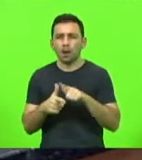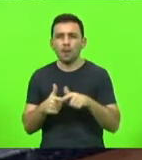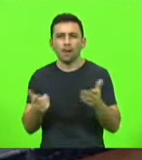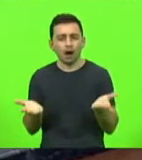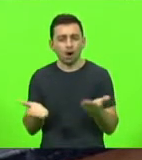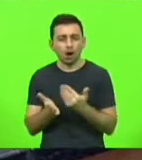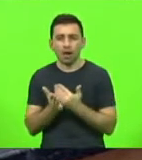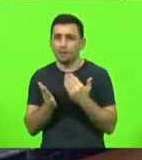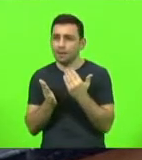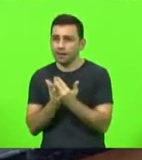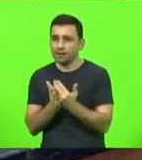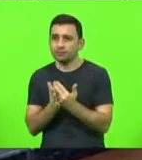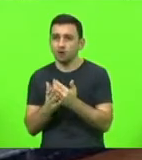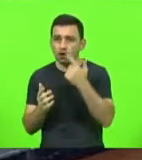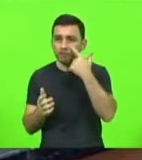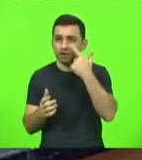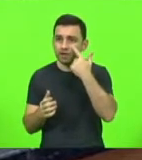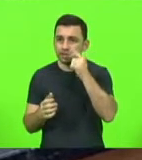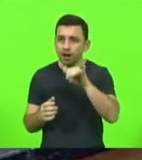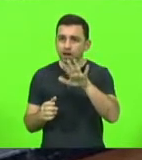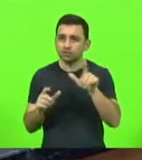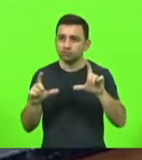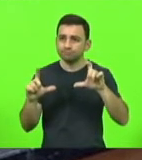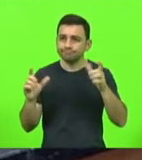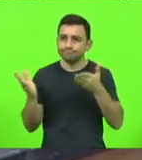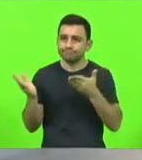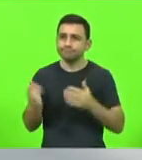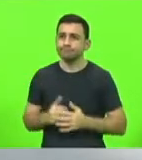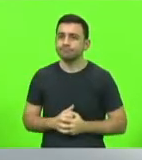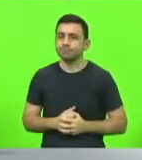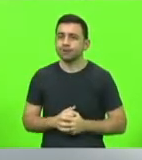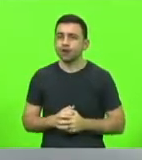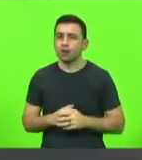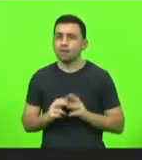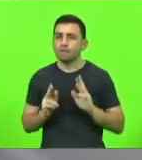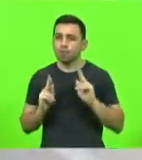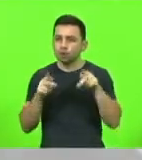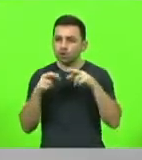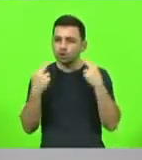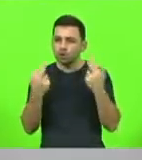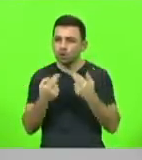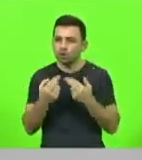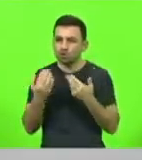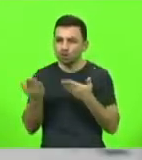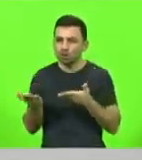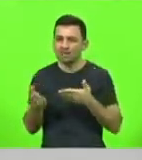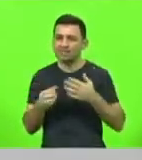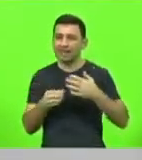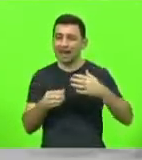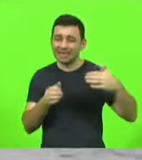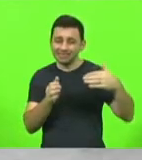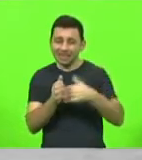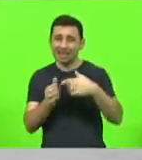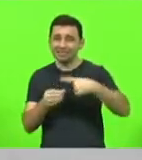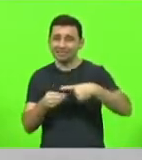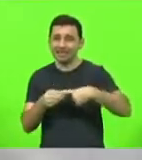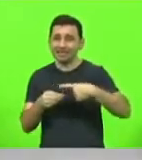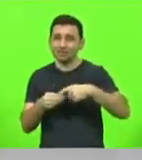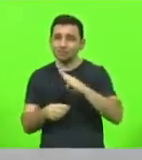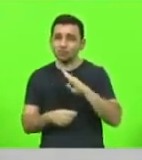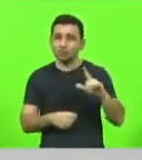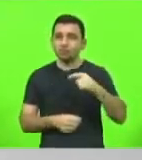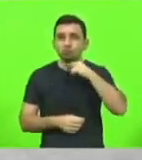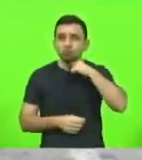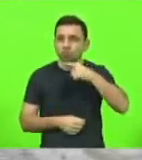da Santa, olha as imagens, lá em Pouso Redondo, até o município de Blumenau. É